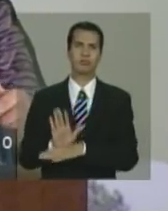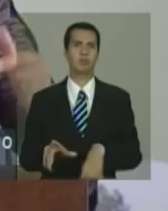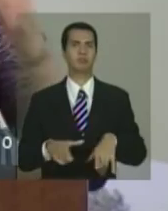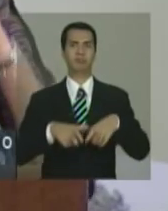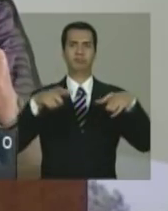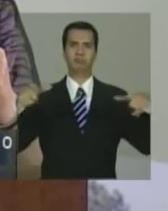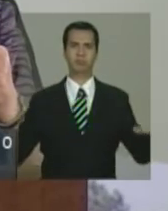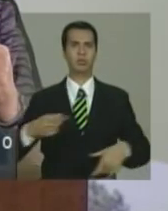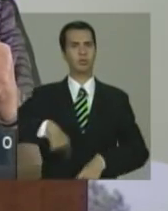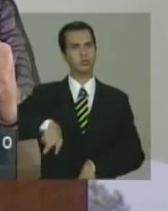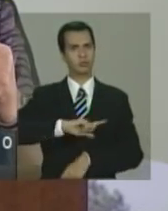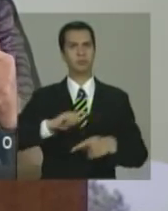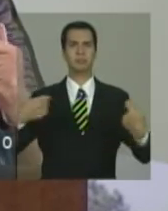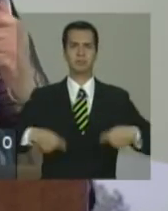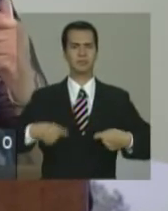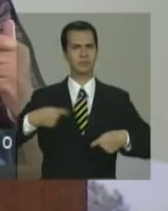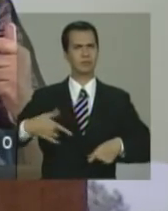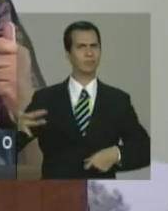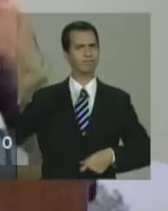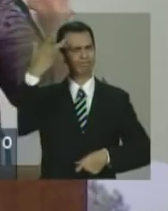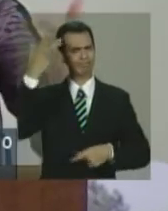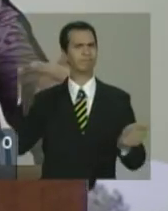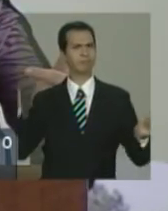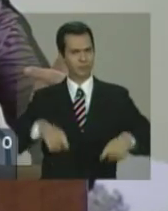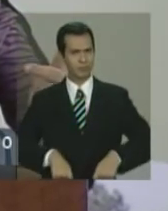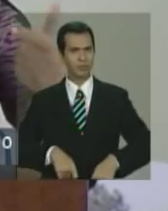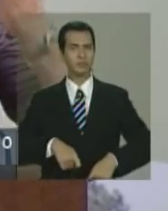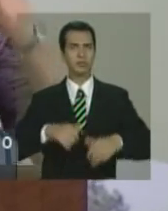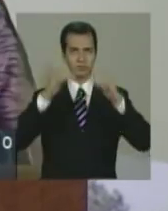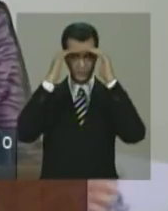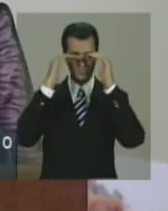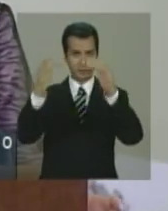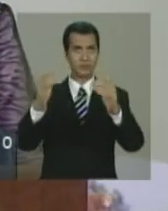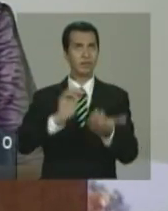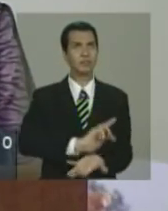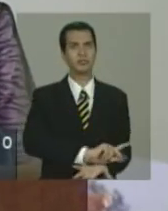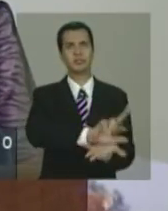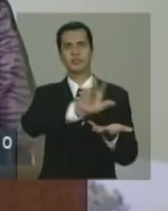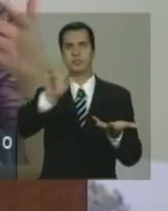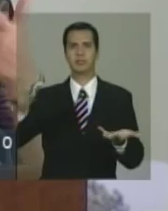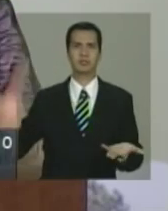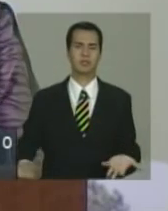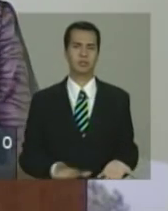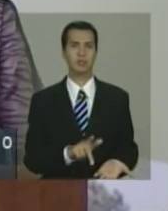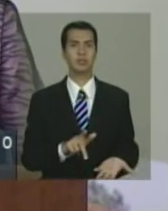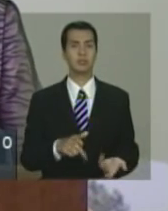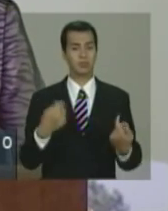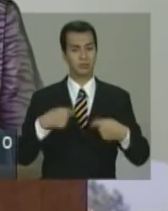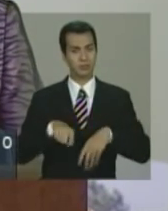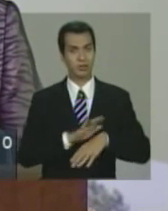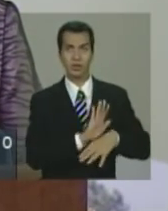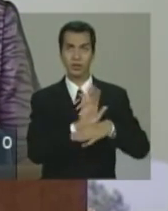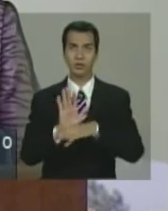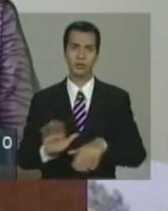temos de ser capazes de respeitá-la e refleti-la, melhorando-a.